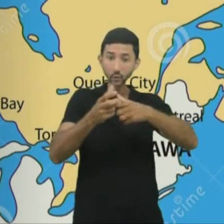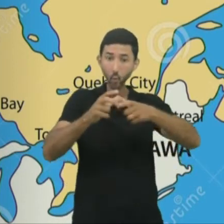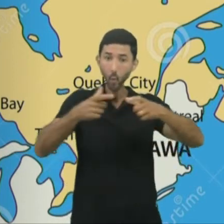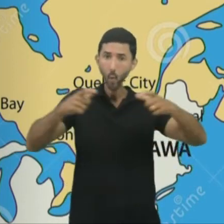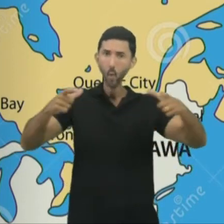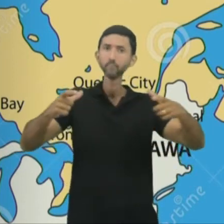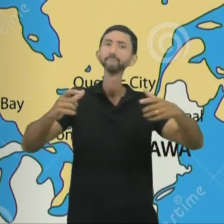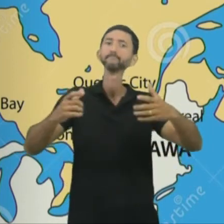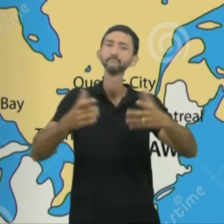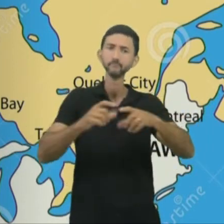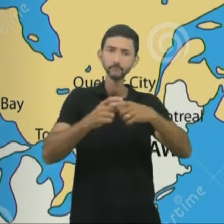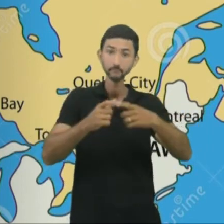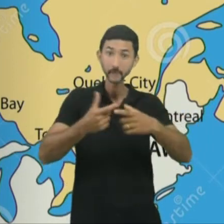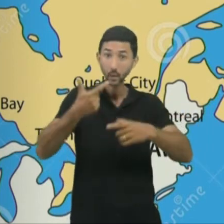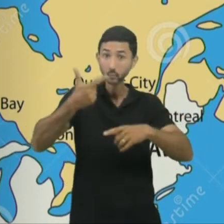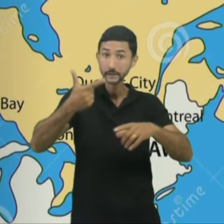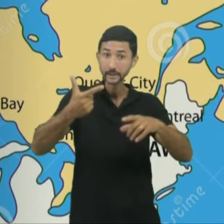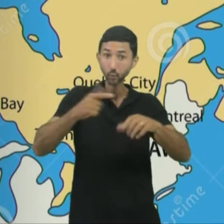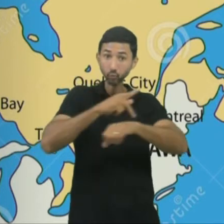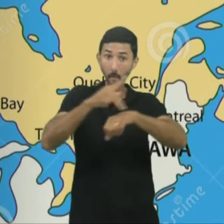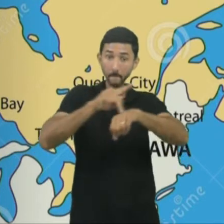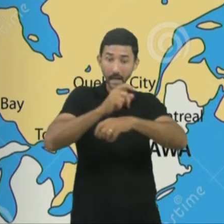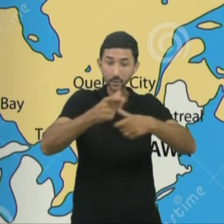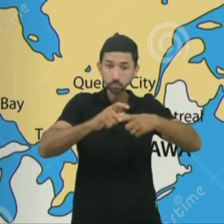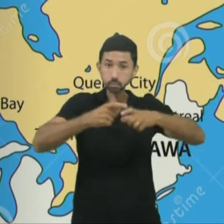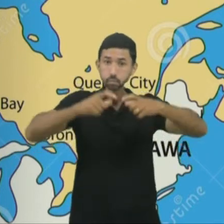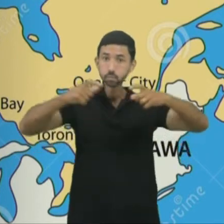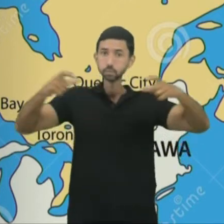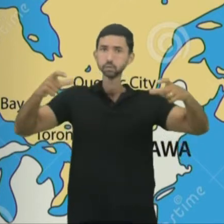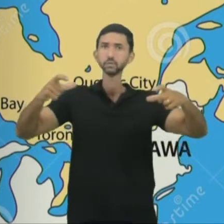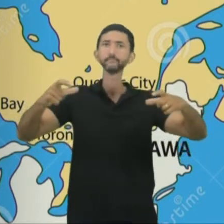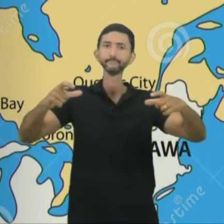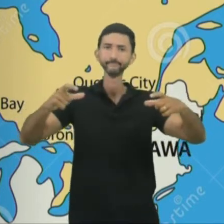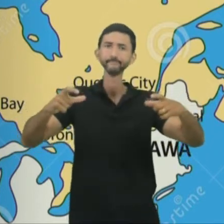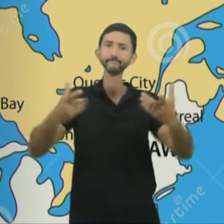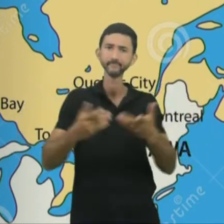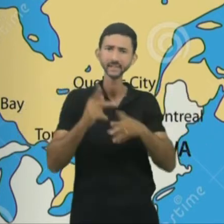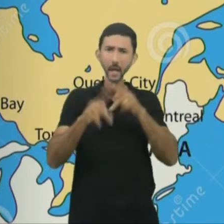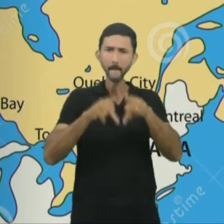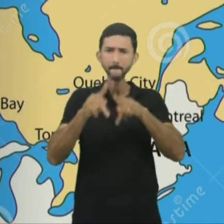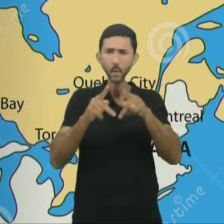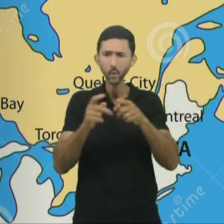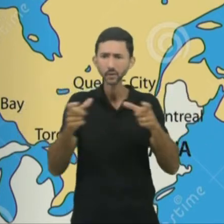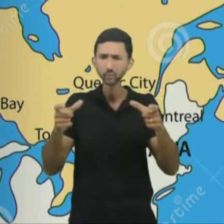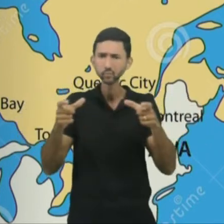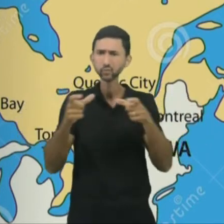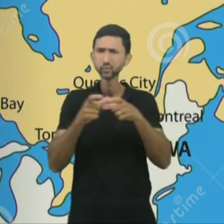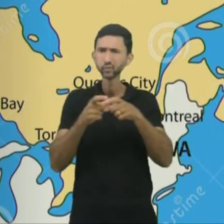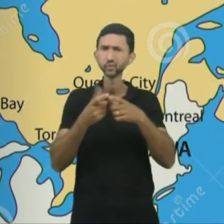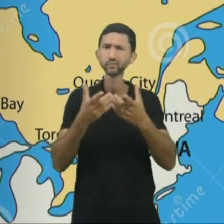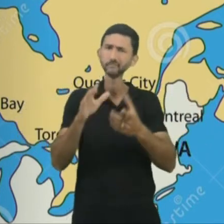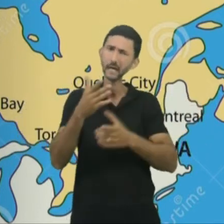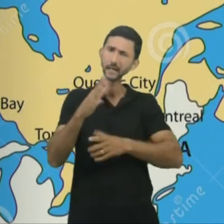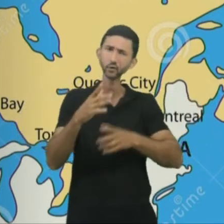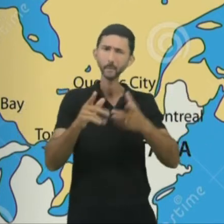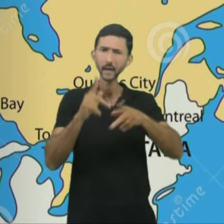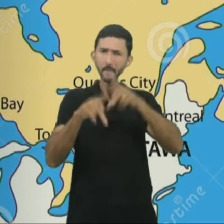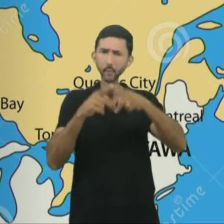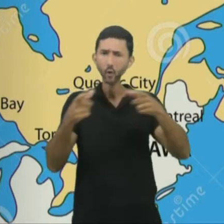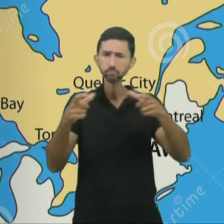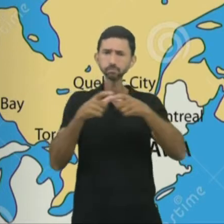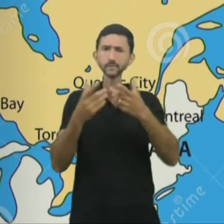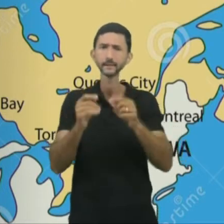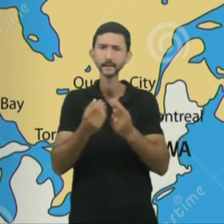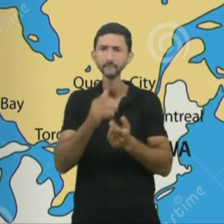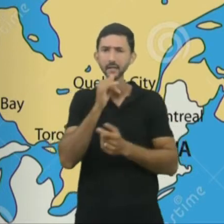mundo. Apesar de não ter uma população tão grande assim, são 35 milhões de habitantes,